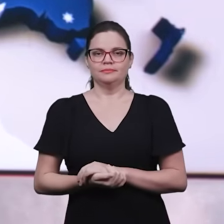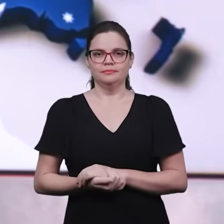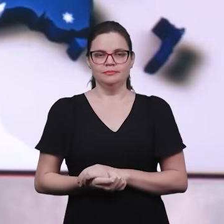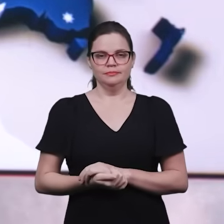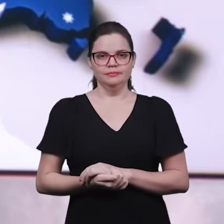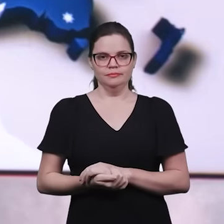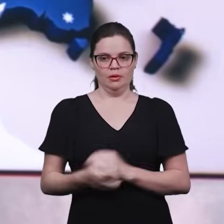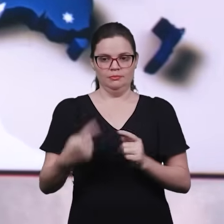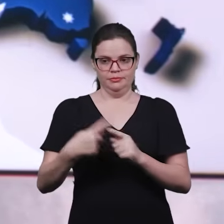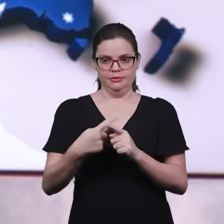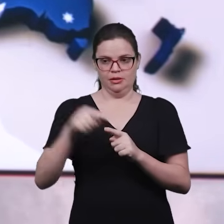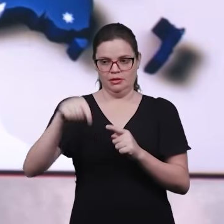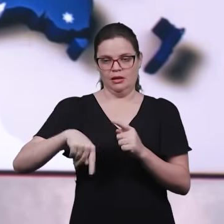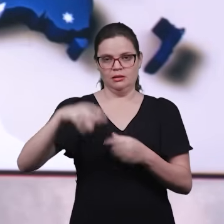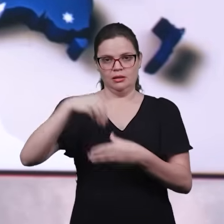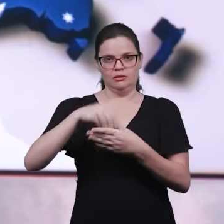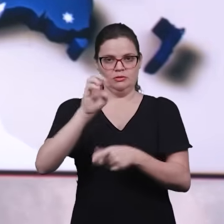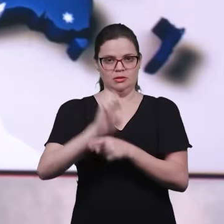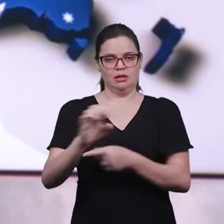do estado de Nova York,